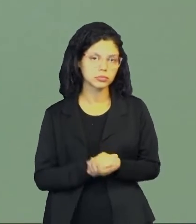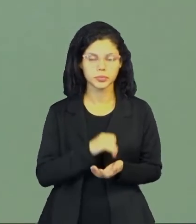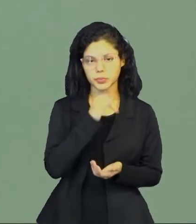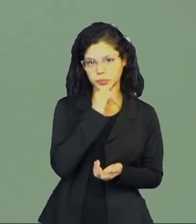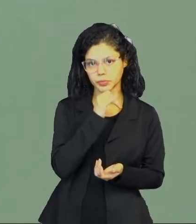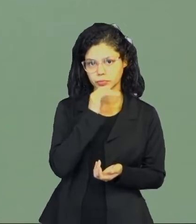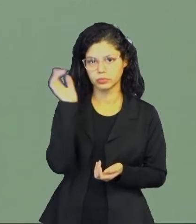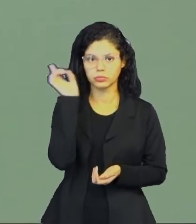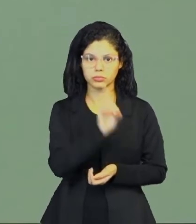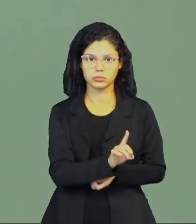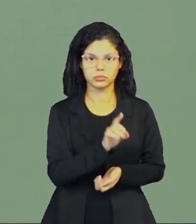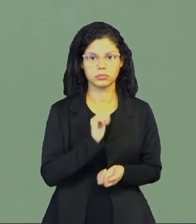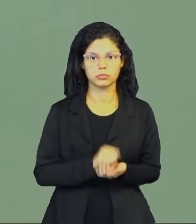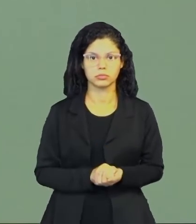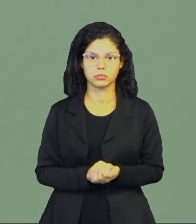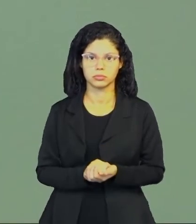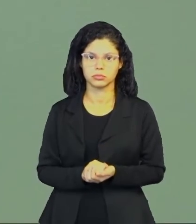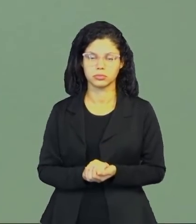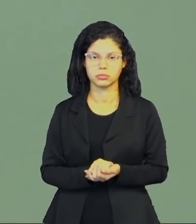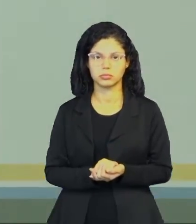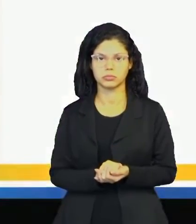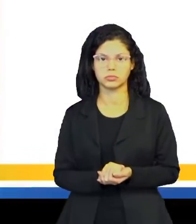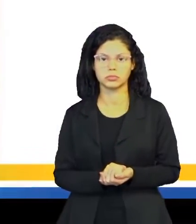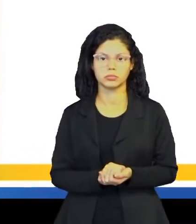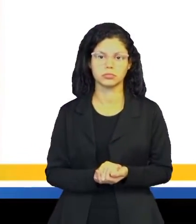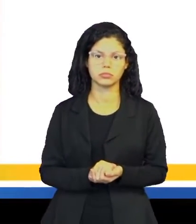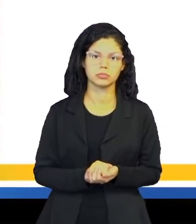exemplo, o direito ao habeas corpus.